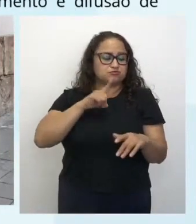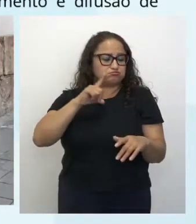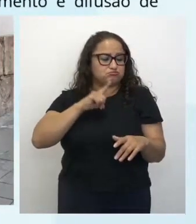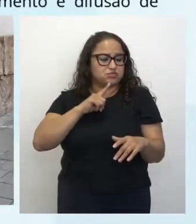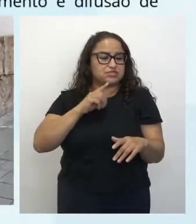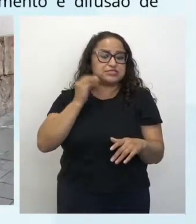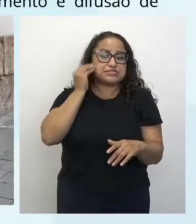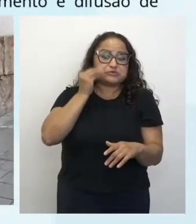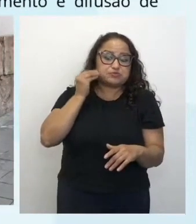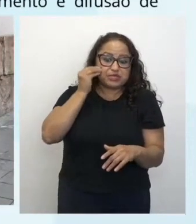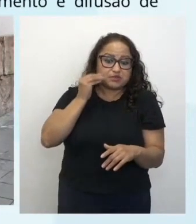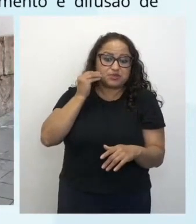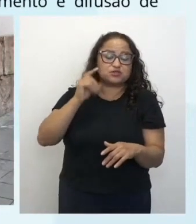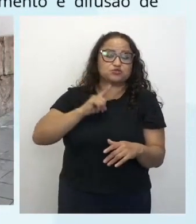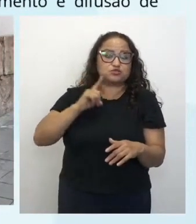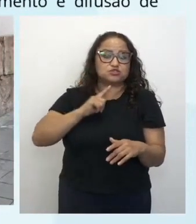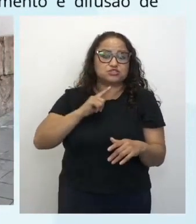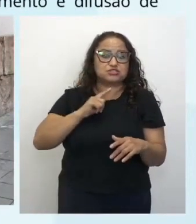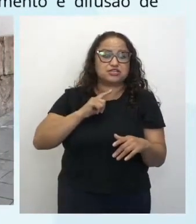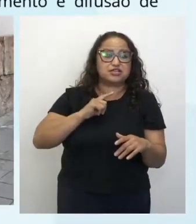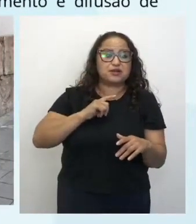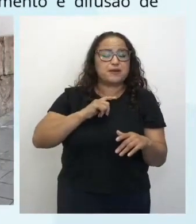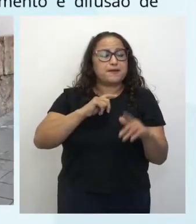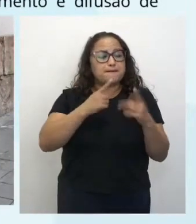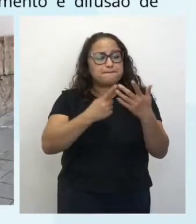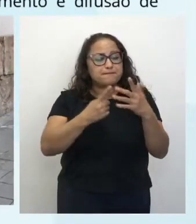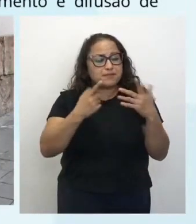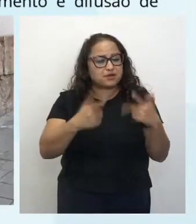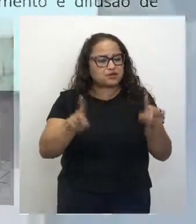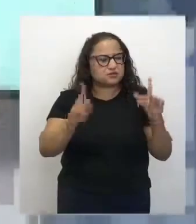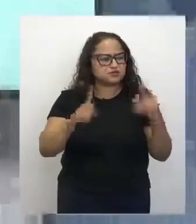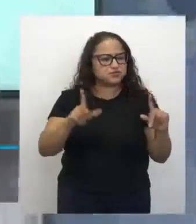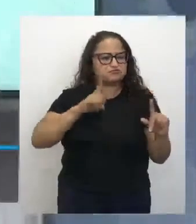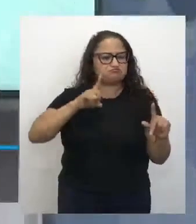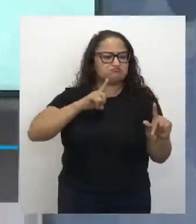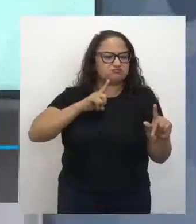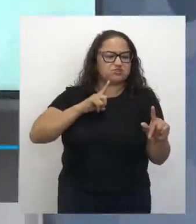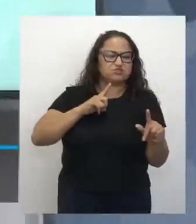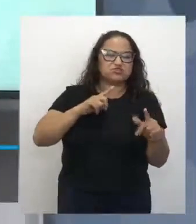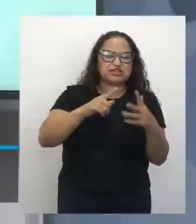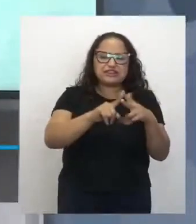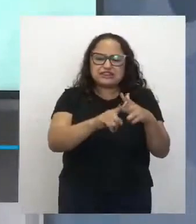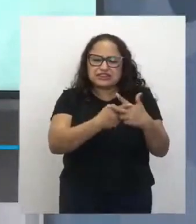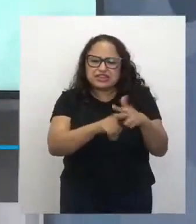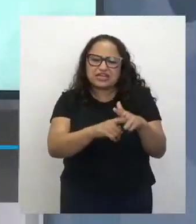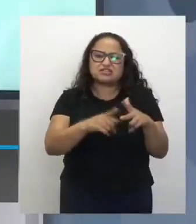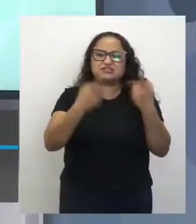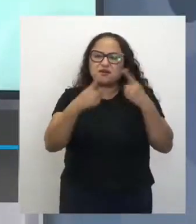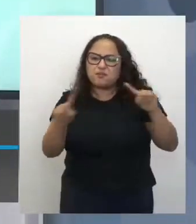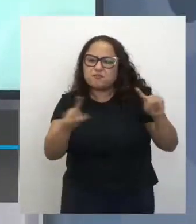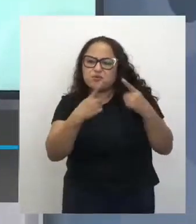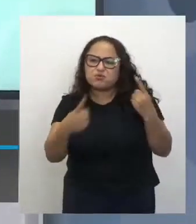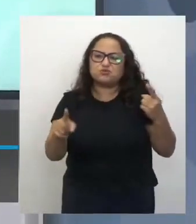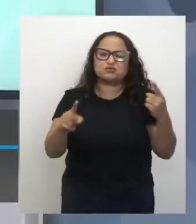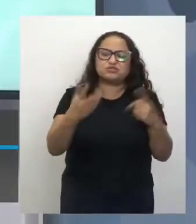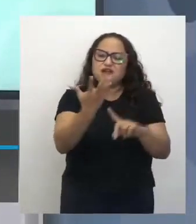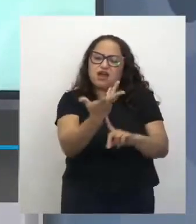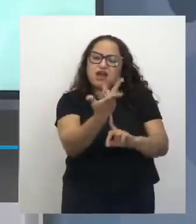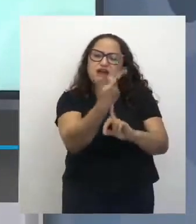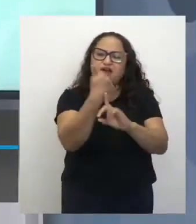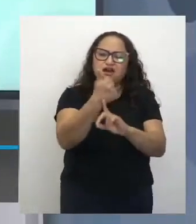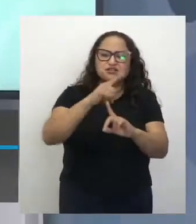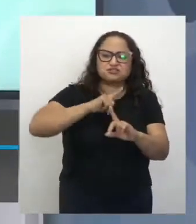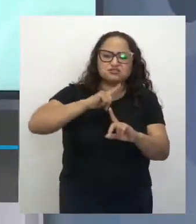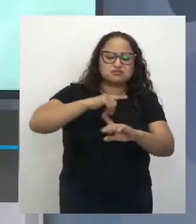muitos artistas amadores têm a oportunidade de levar conhecimento, a sua técnica, a sua arte, a sua música, né, para os transeuntes que